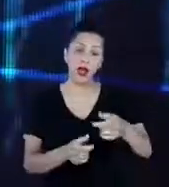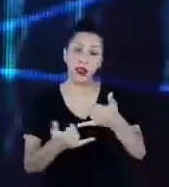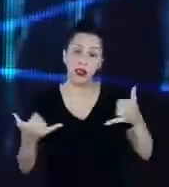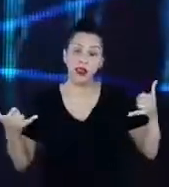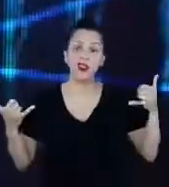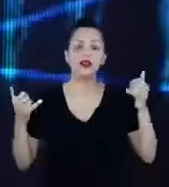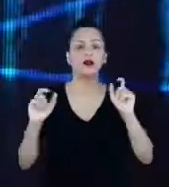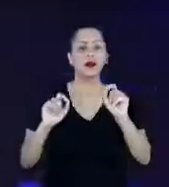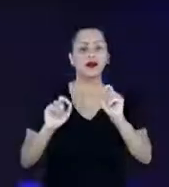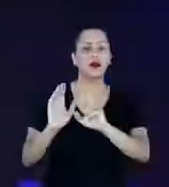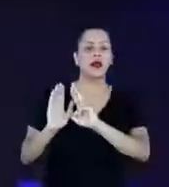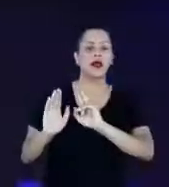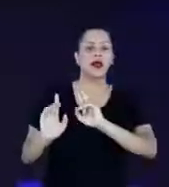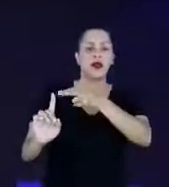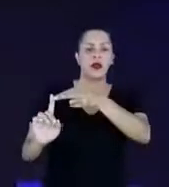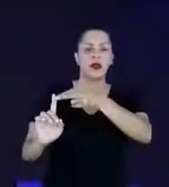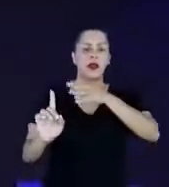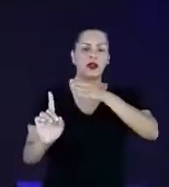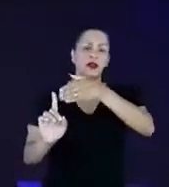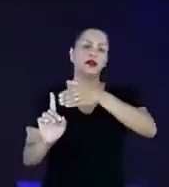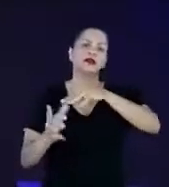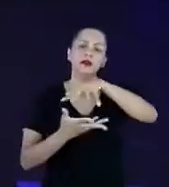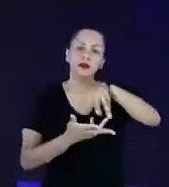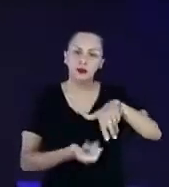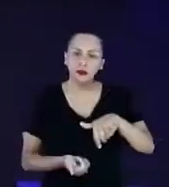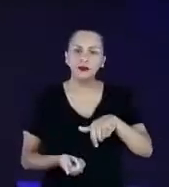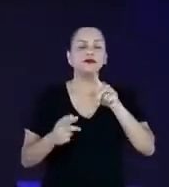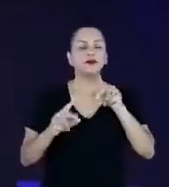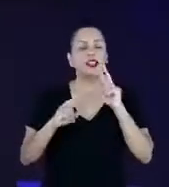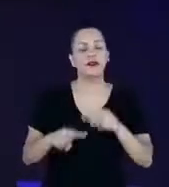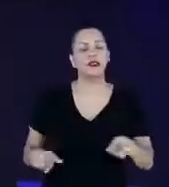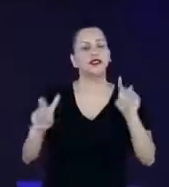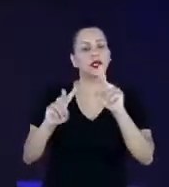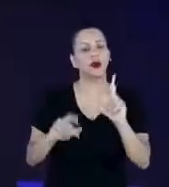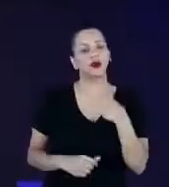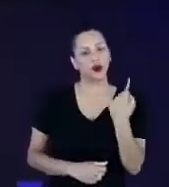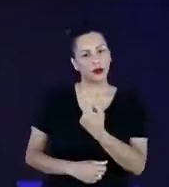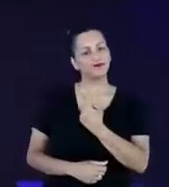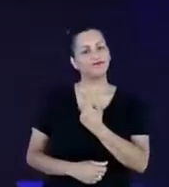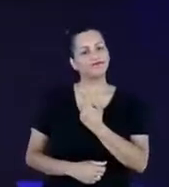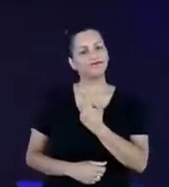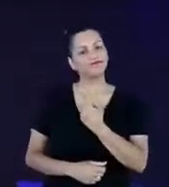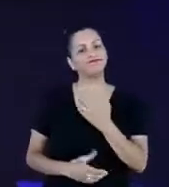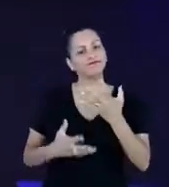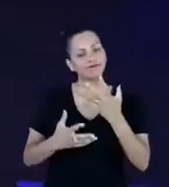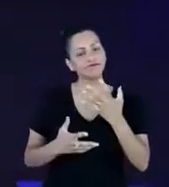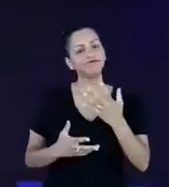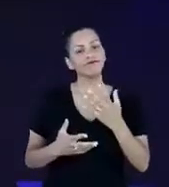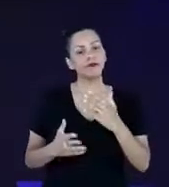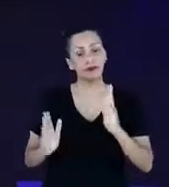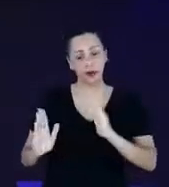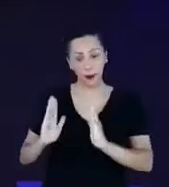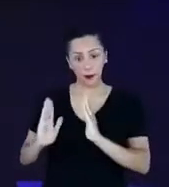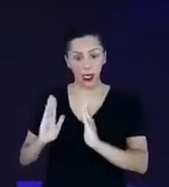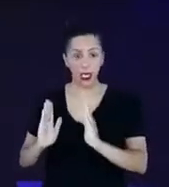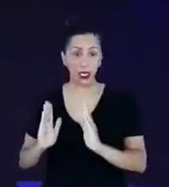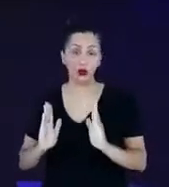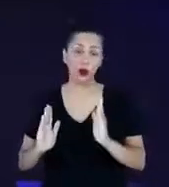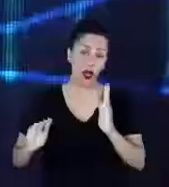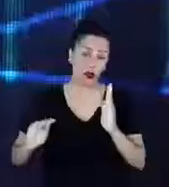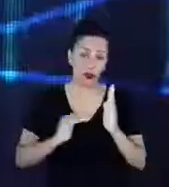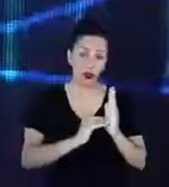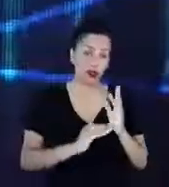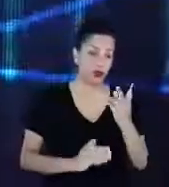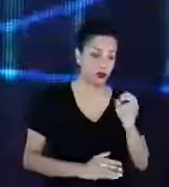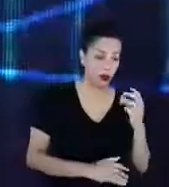mundial. Essa é a visão da Câmara de Comercialização. Nós pretendemos, nesta década, até 2030, transformar o mercado